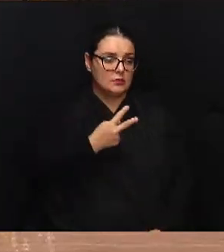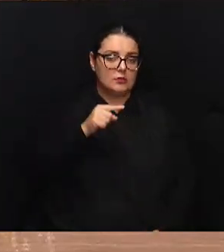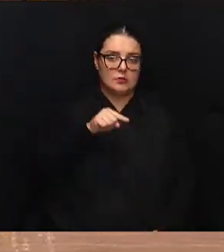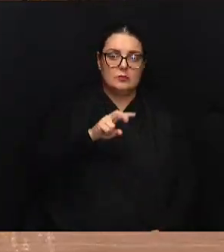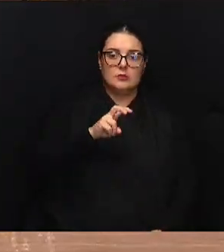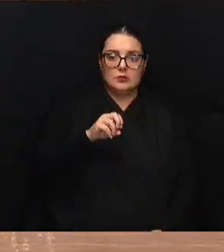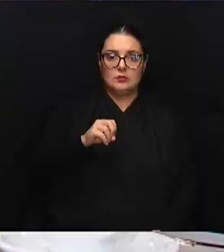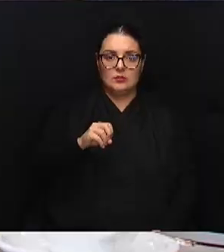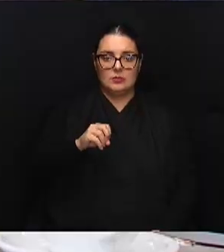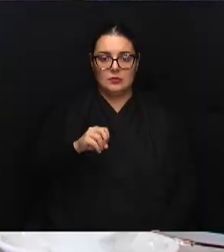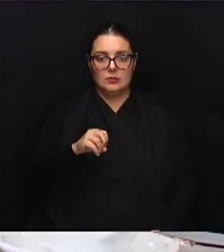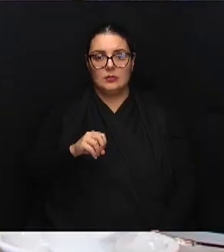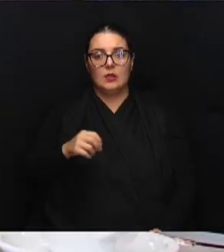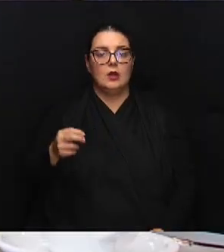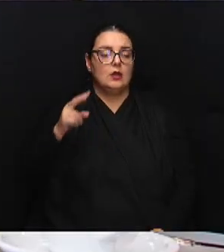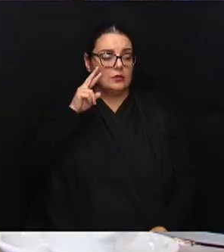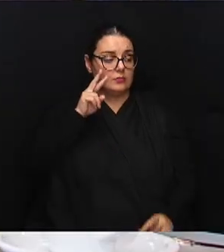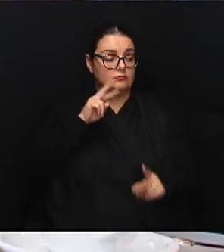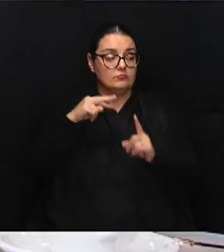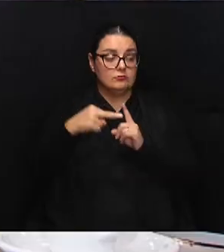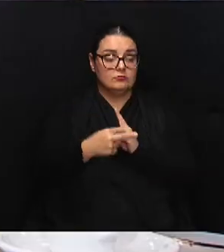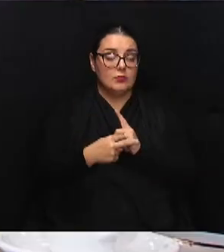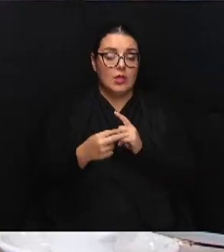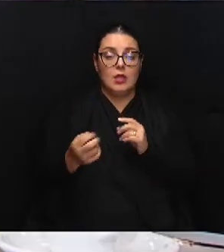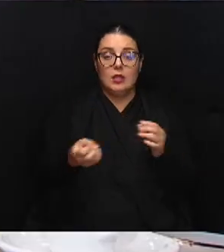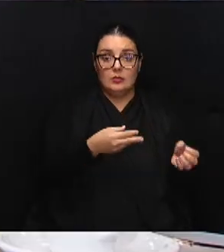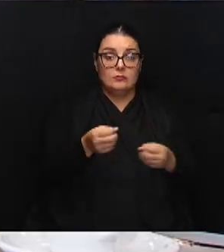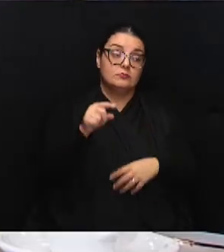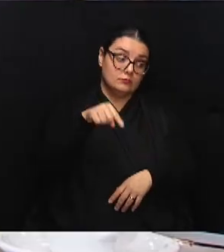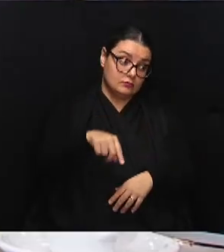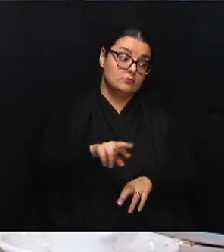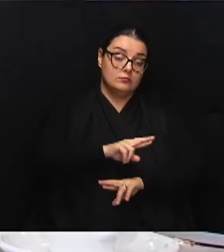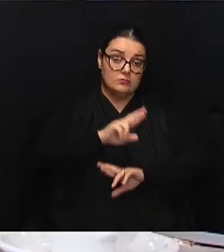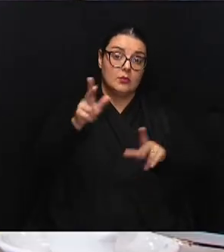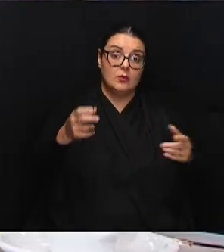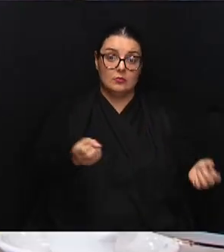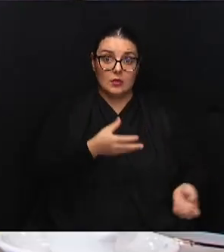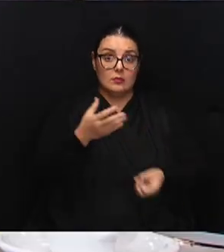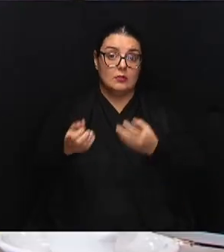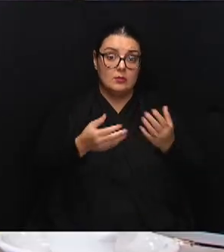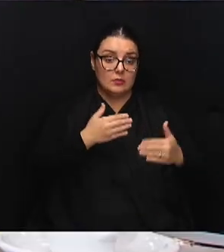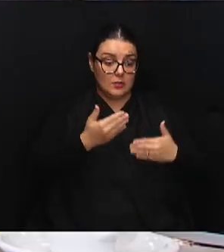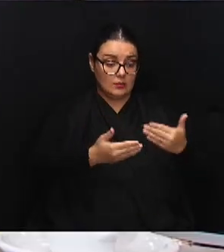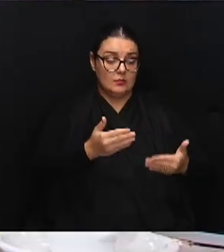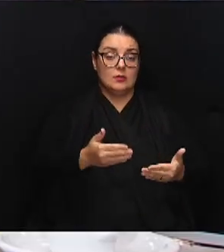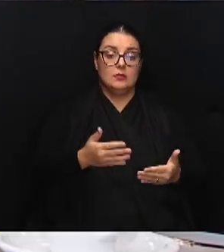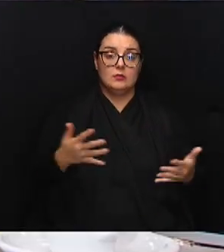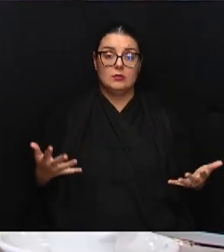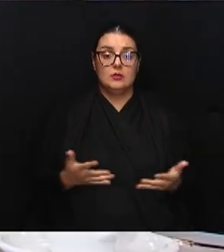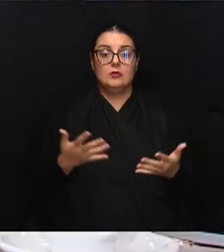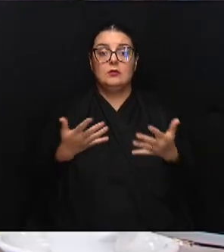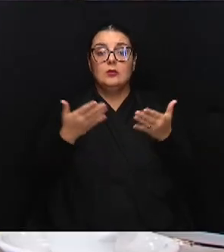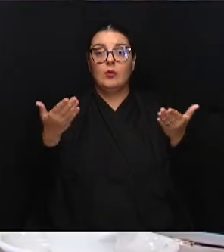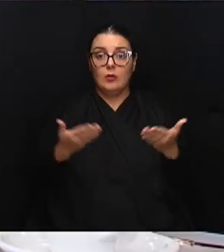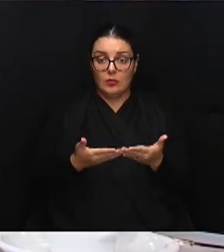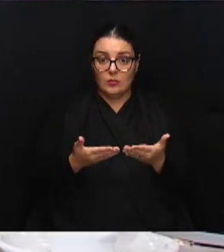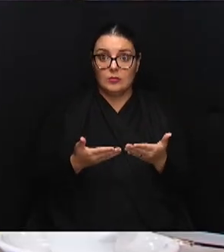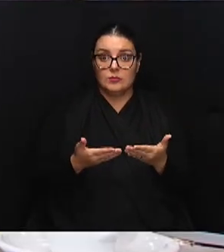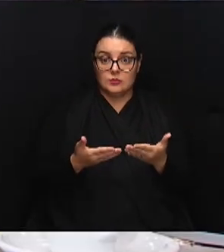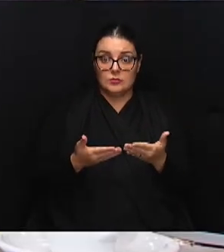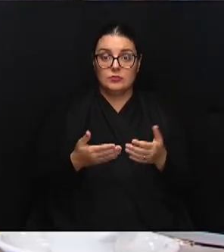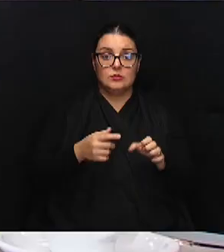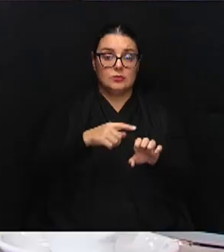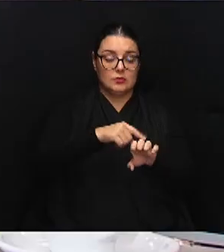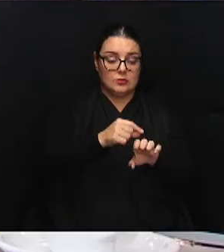do ponto de vista da inovação, isso também é uma inovação de processo e estimulando hoje as